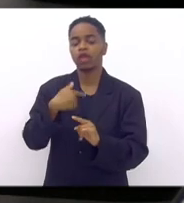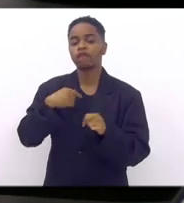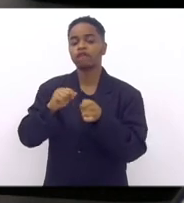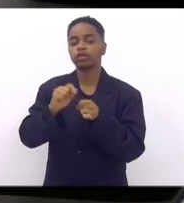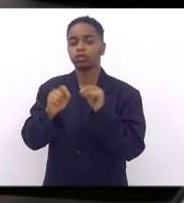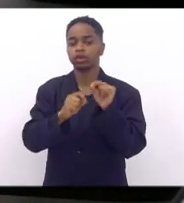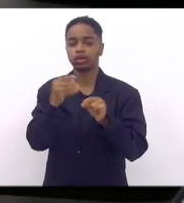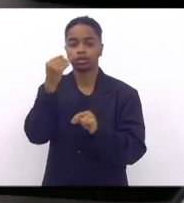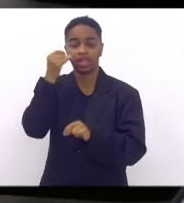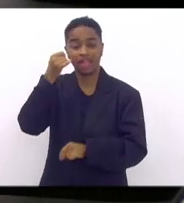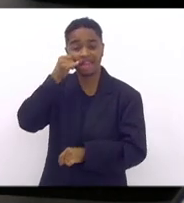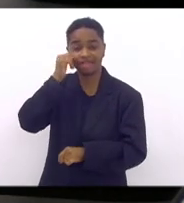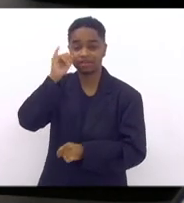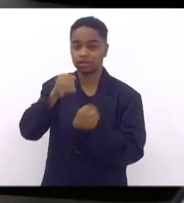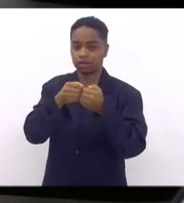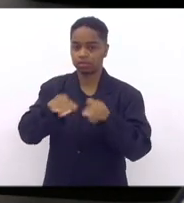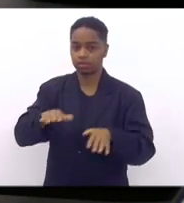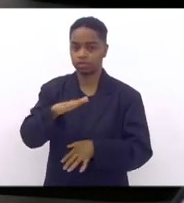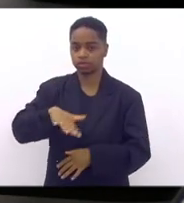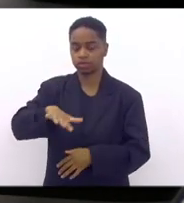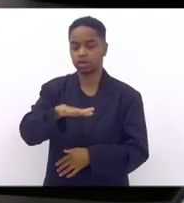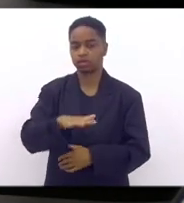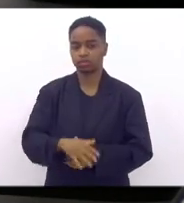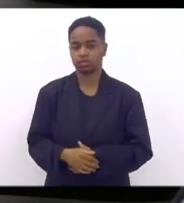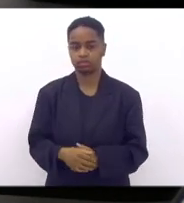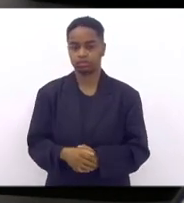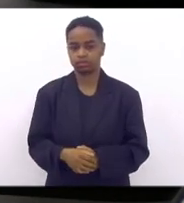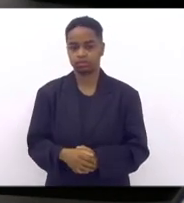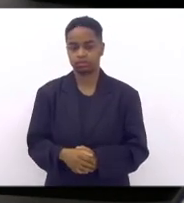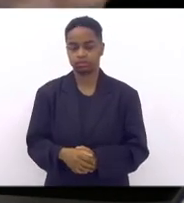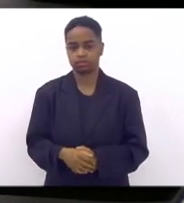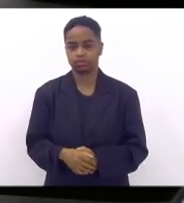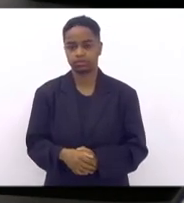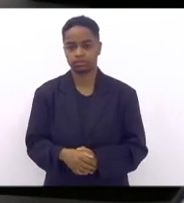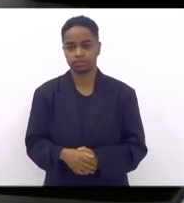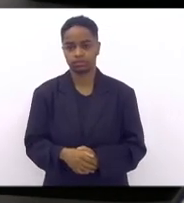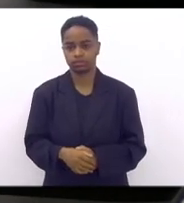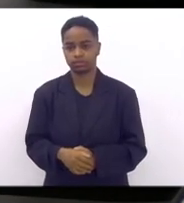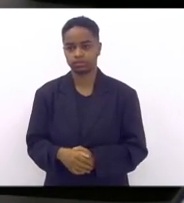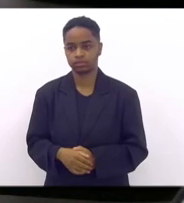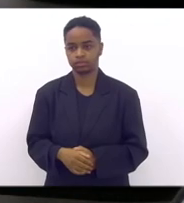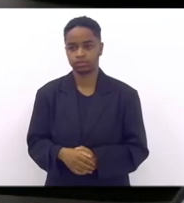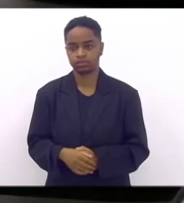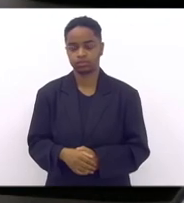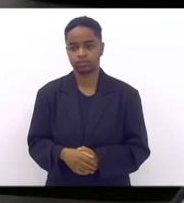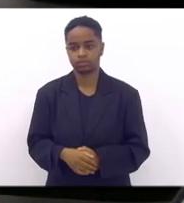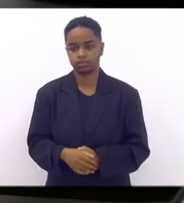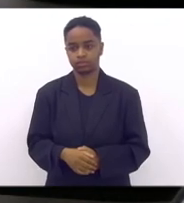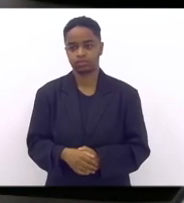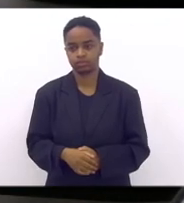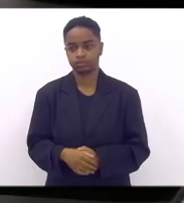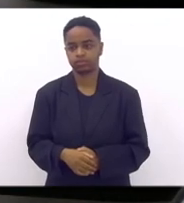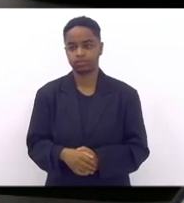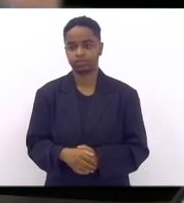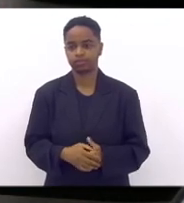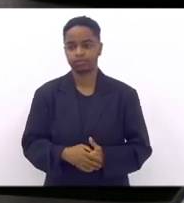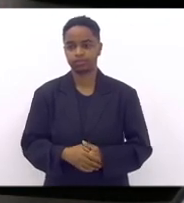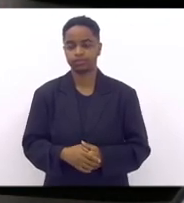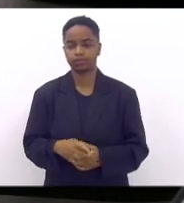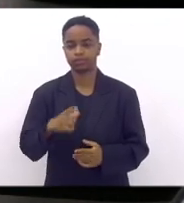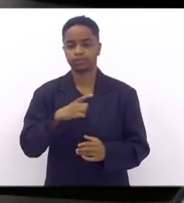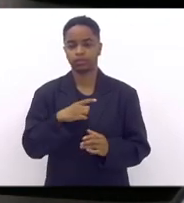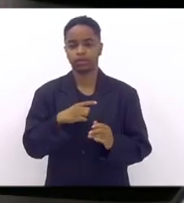evitar que algo aconteça tá só por conta da ênfase Eh por favor aqui é um um quadro